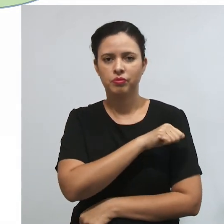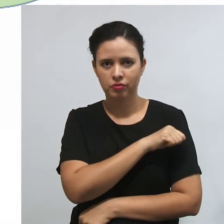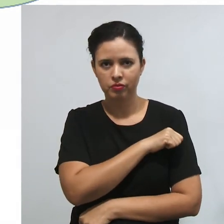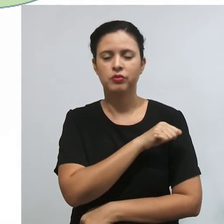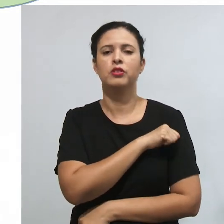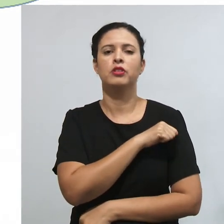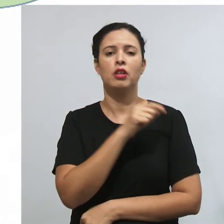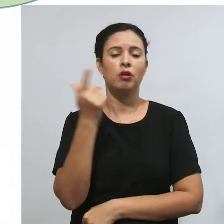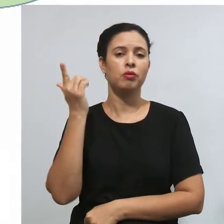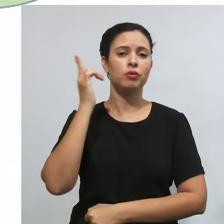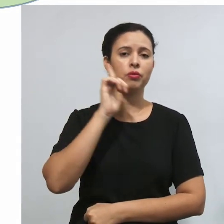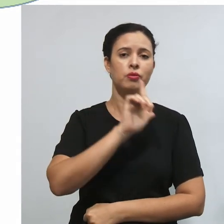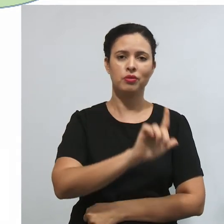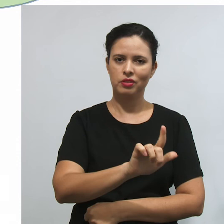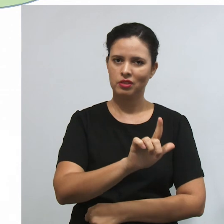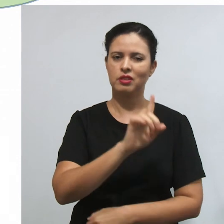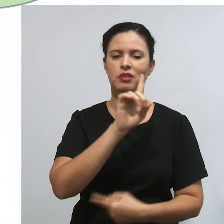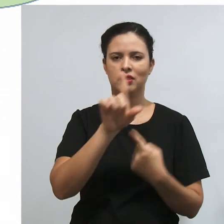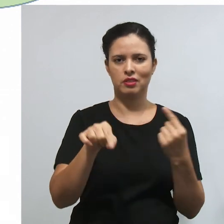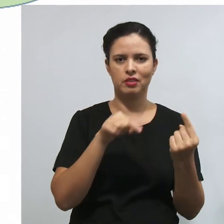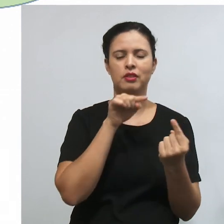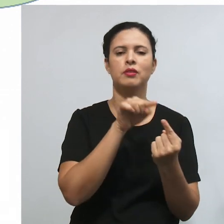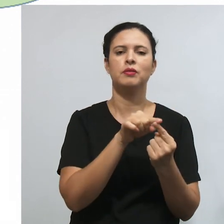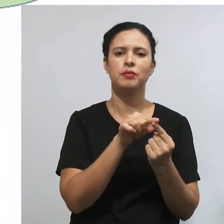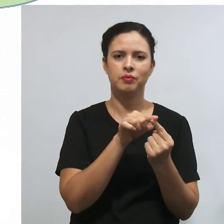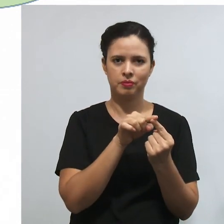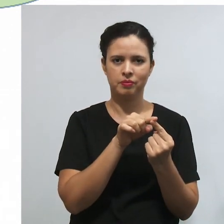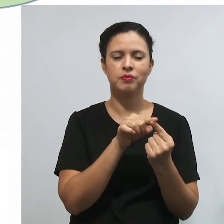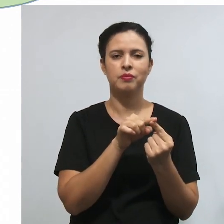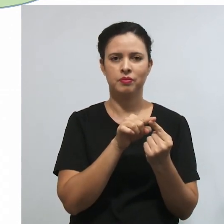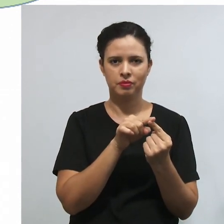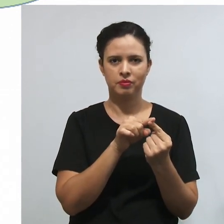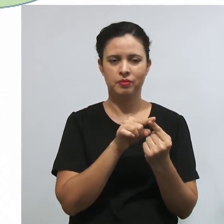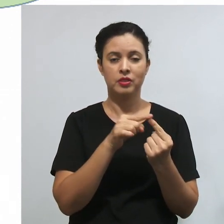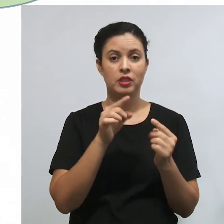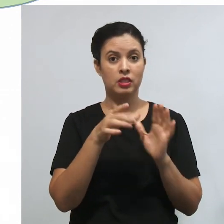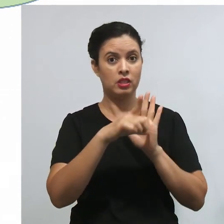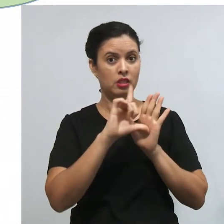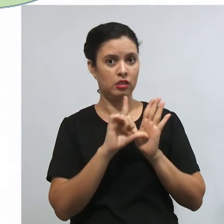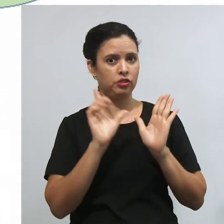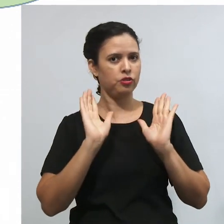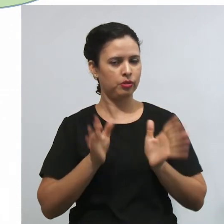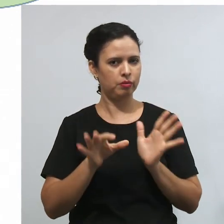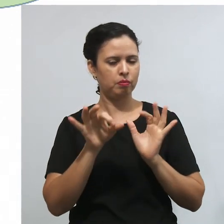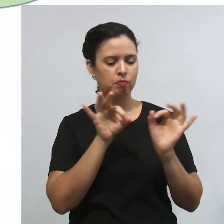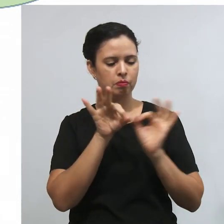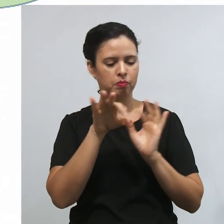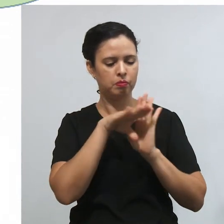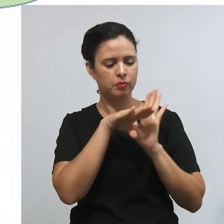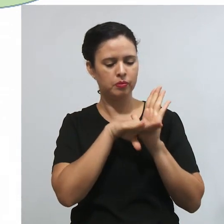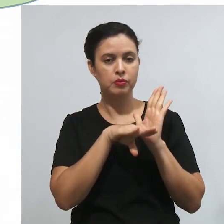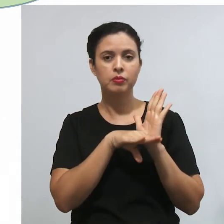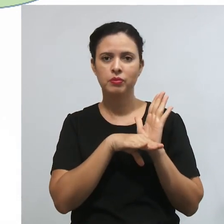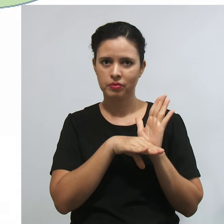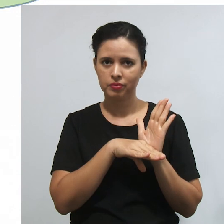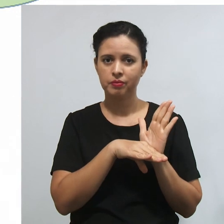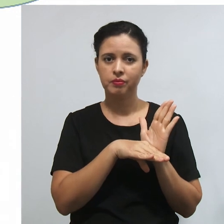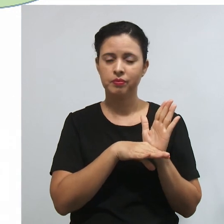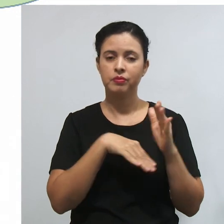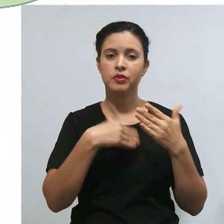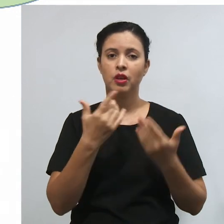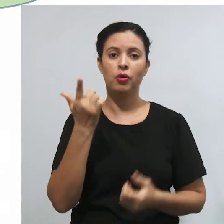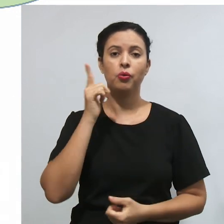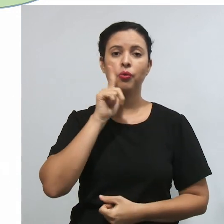realidade pretendida, né? Ou objetivada, que eu construí, que eu projetei, e aí eu